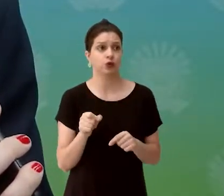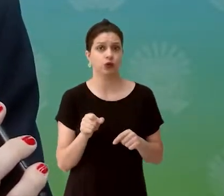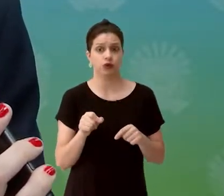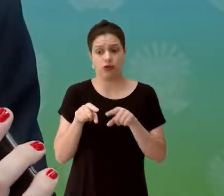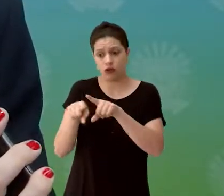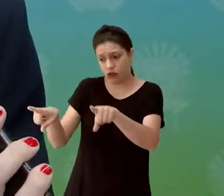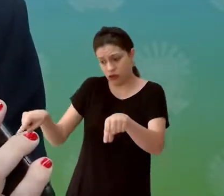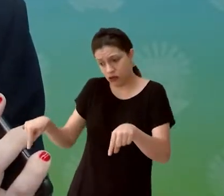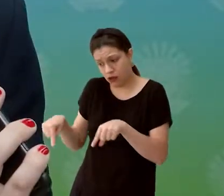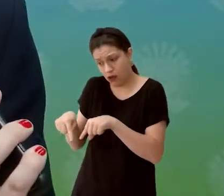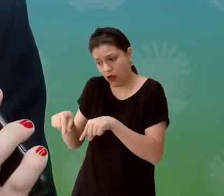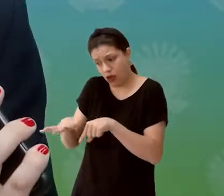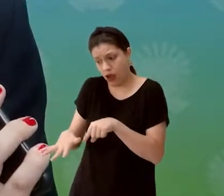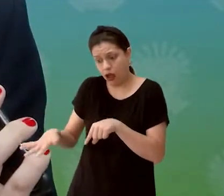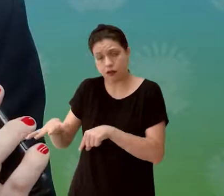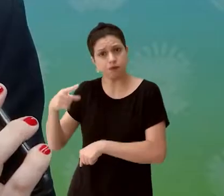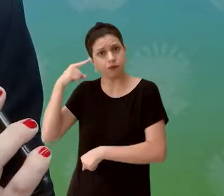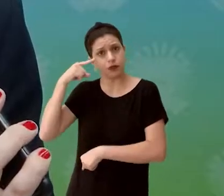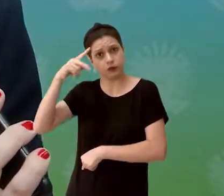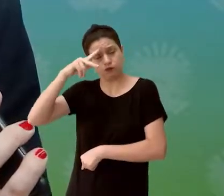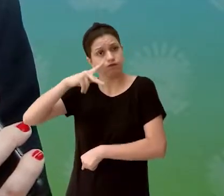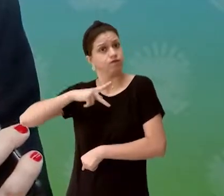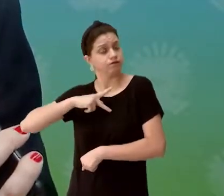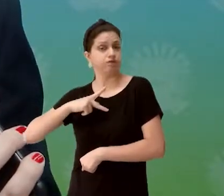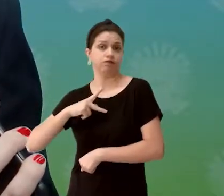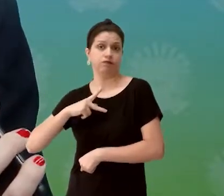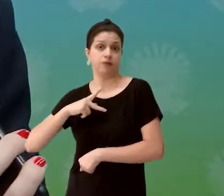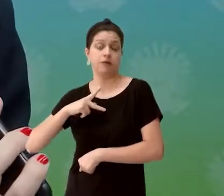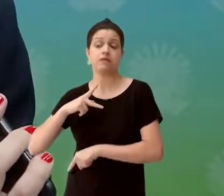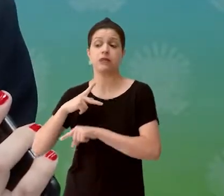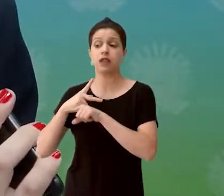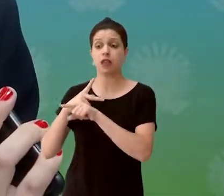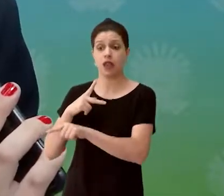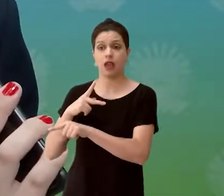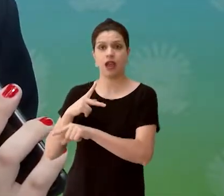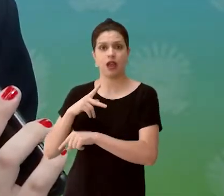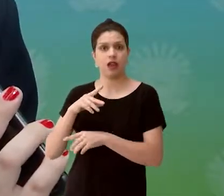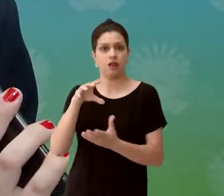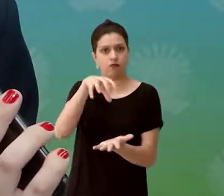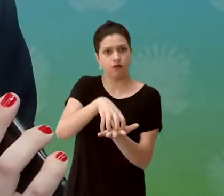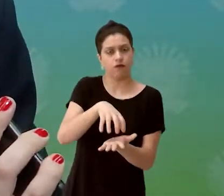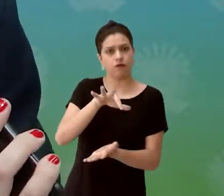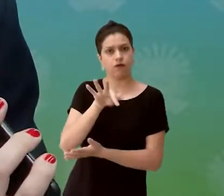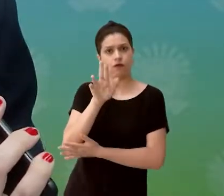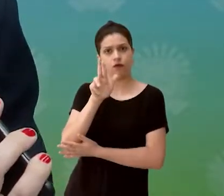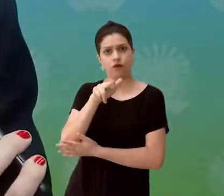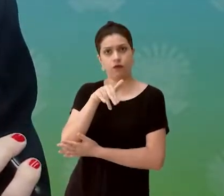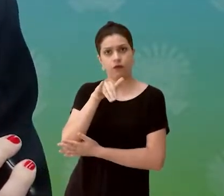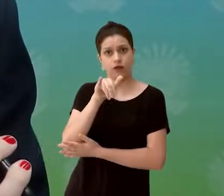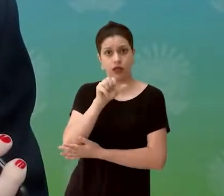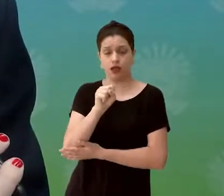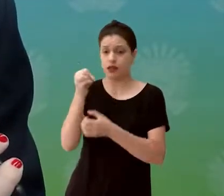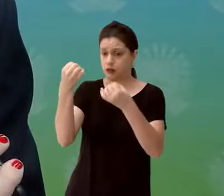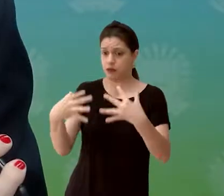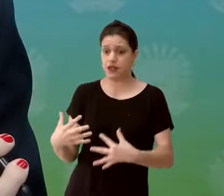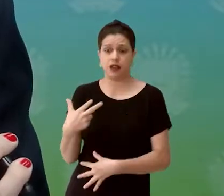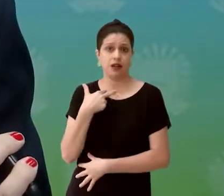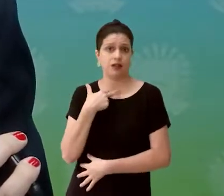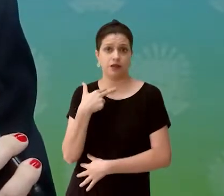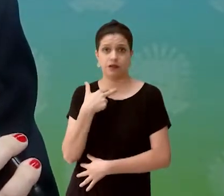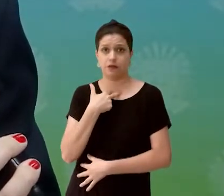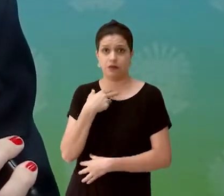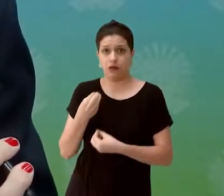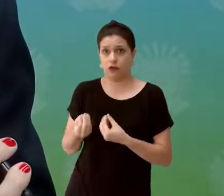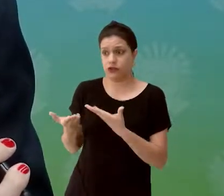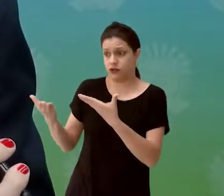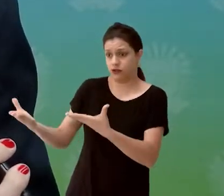como seu tradicional. E a FUNAI diz, não posso fornecer cesta básica porque a terra ainda não está demarcada. Ora,